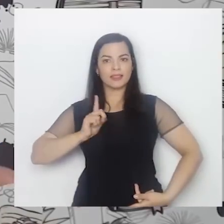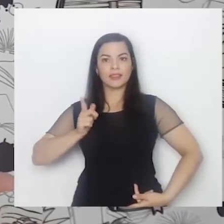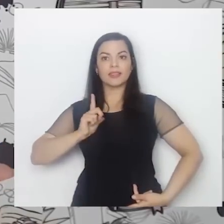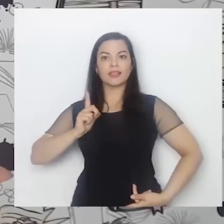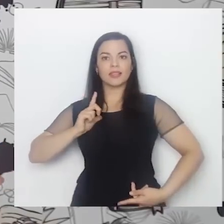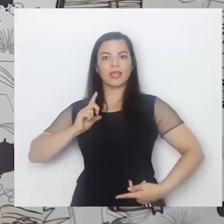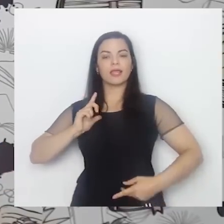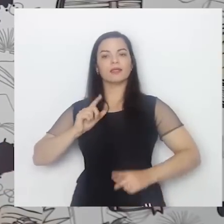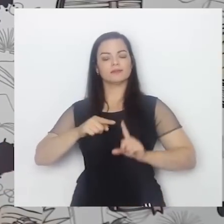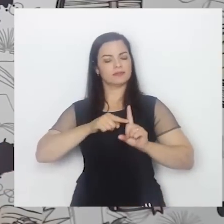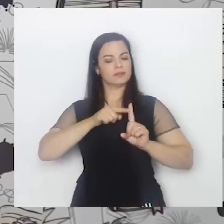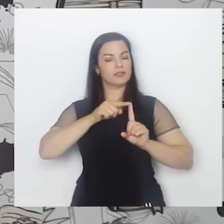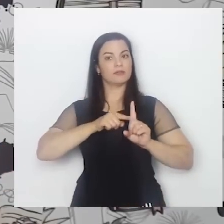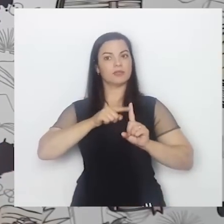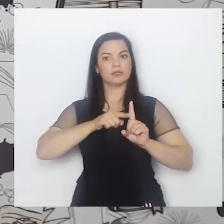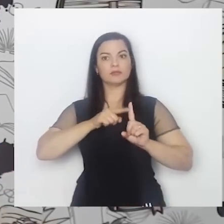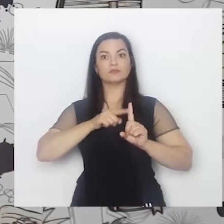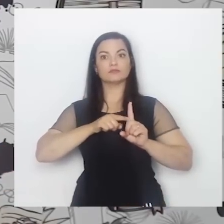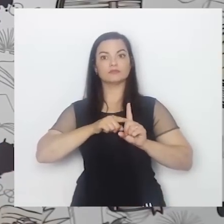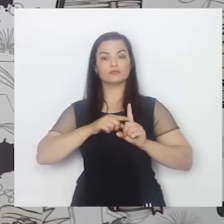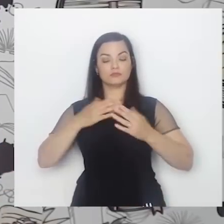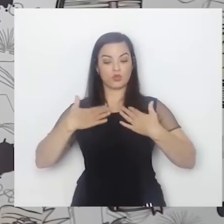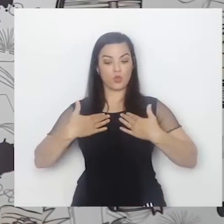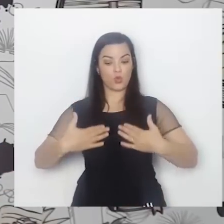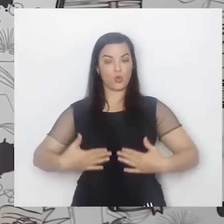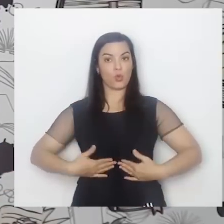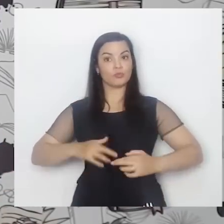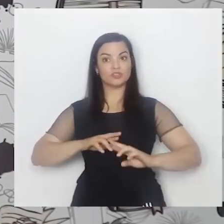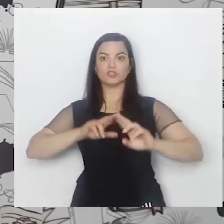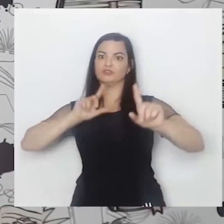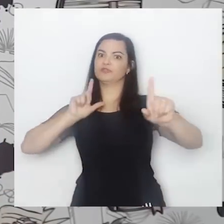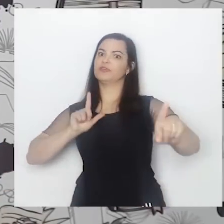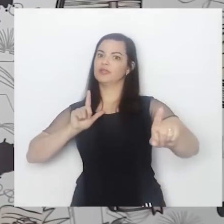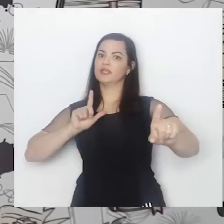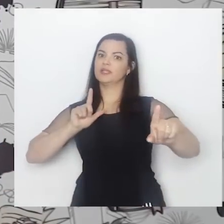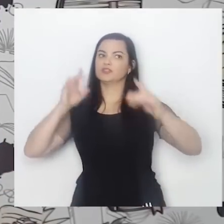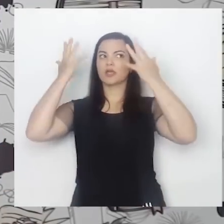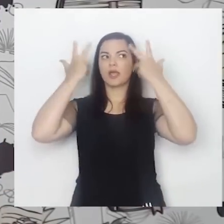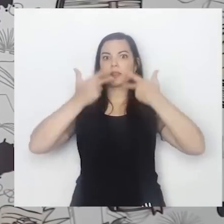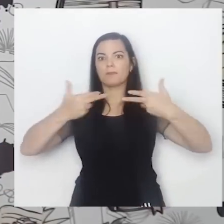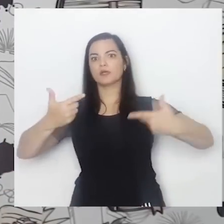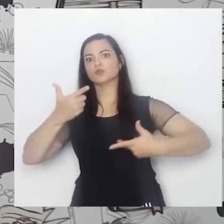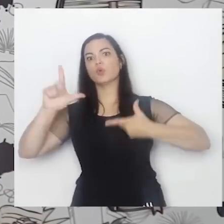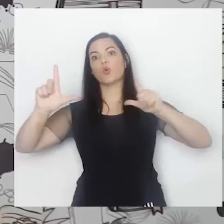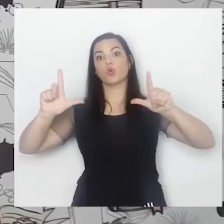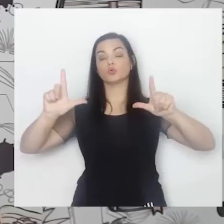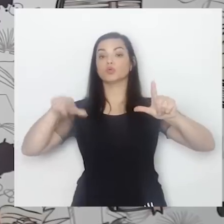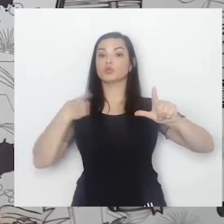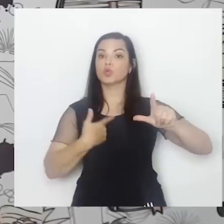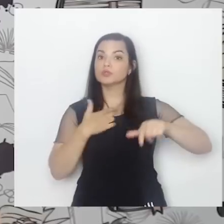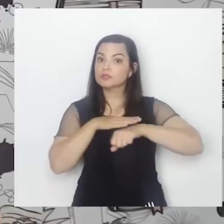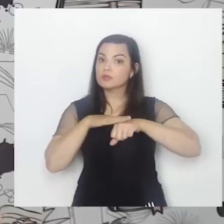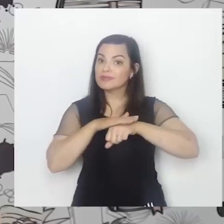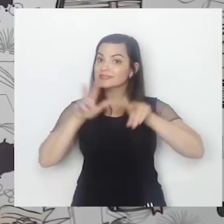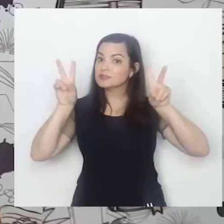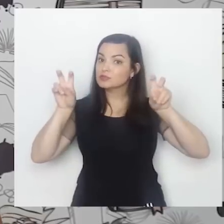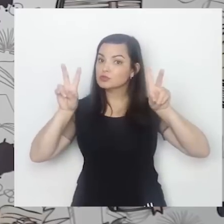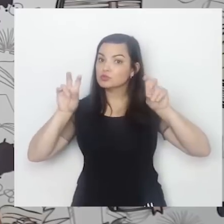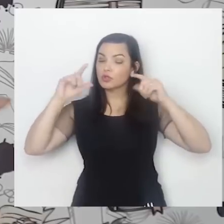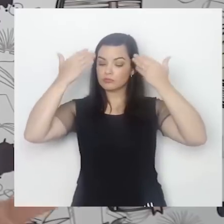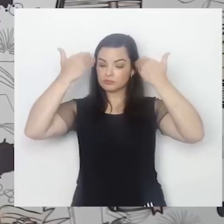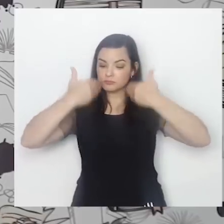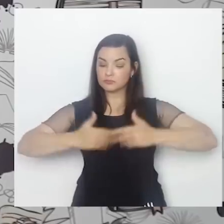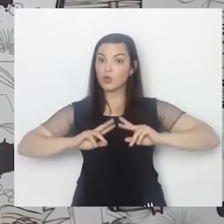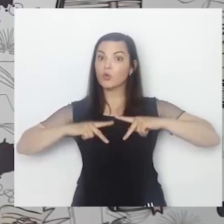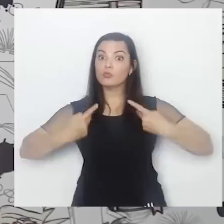temperatura corpórea que é diferente de outros seres vivos. Então, estamos falando da espécie humana. O